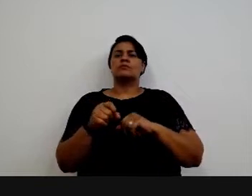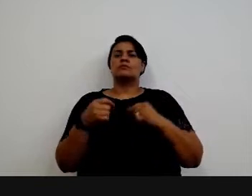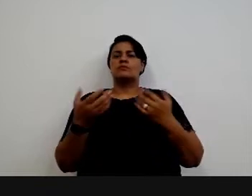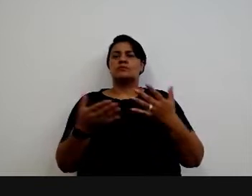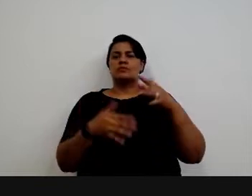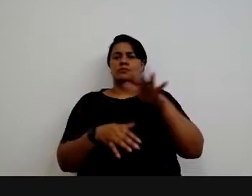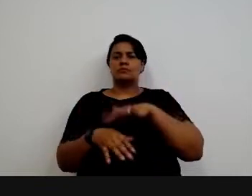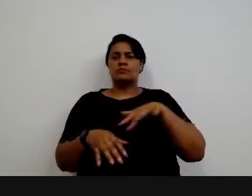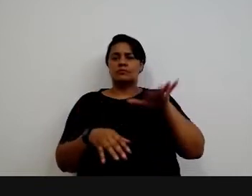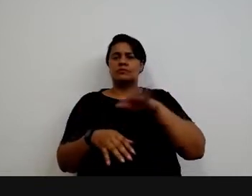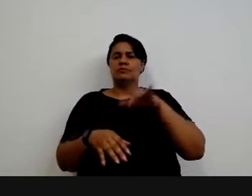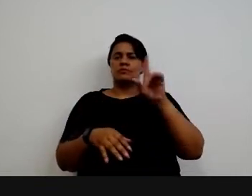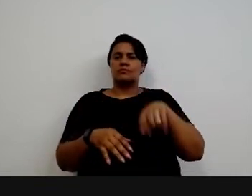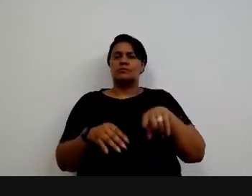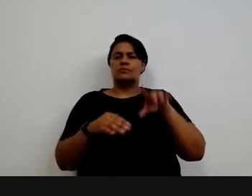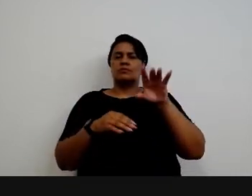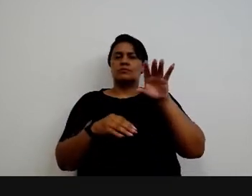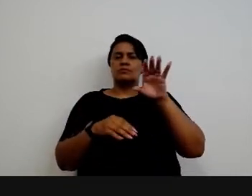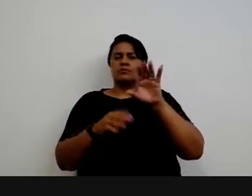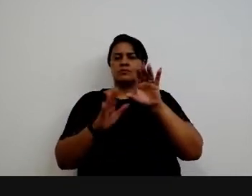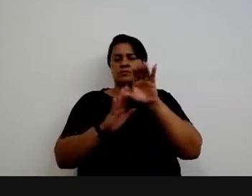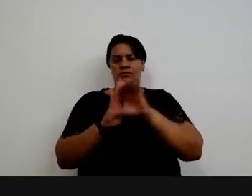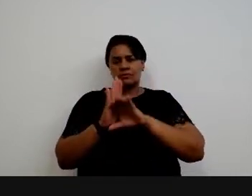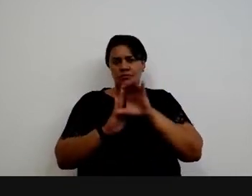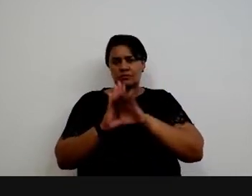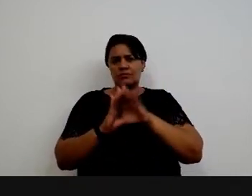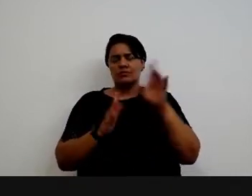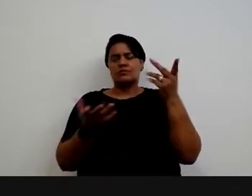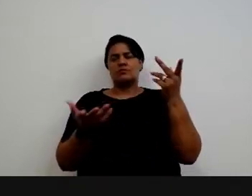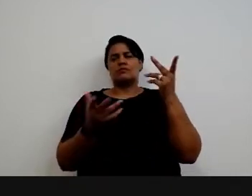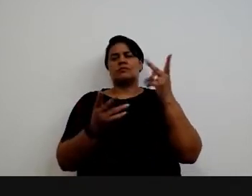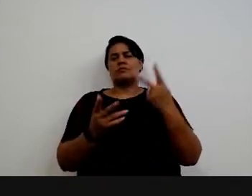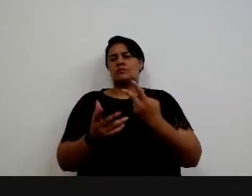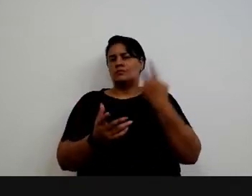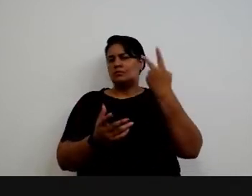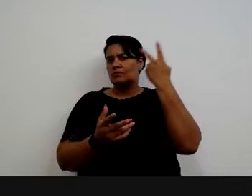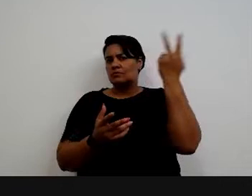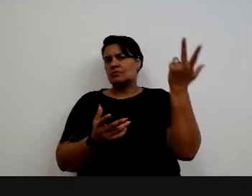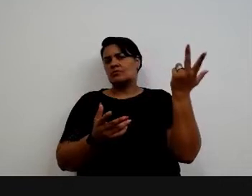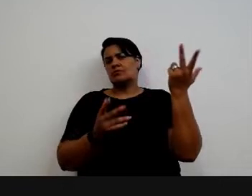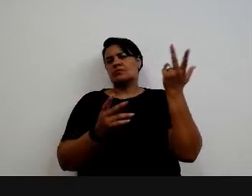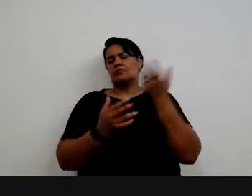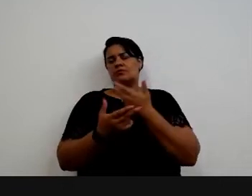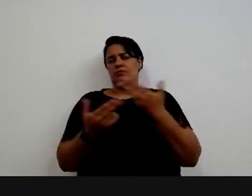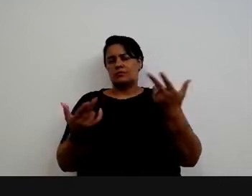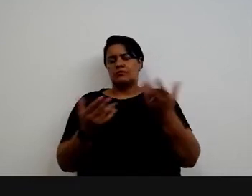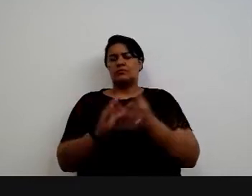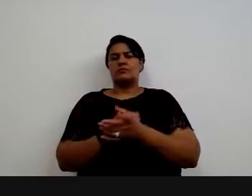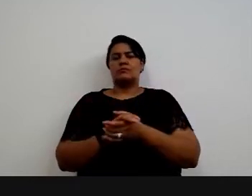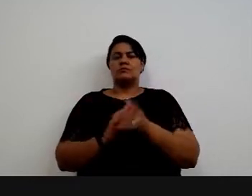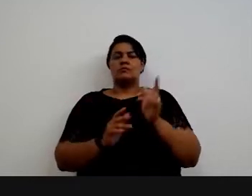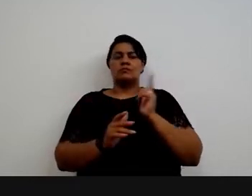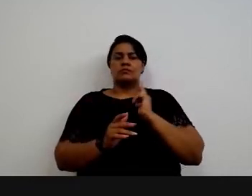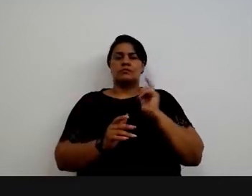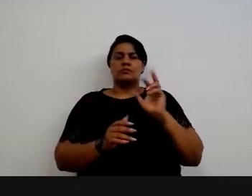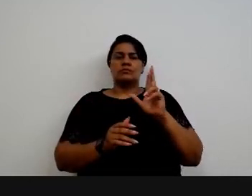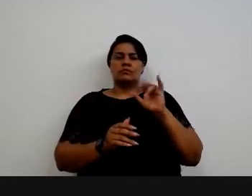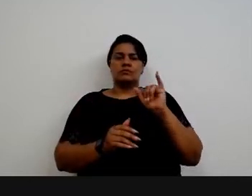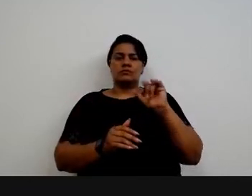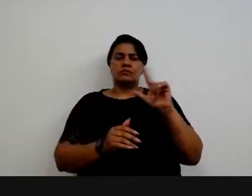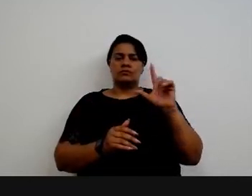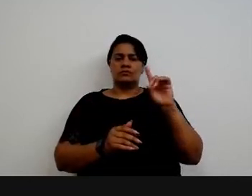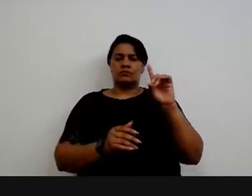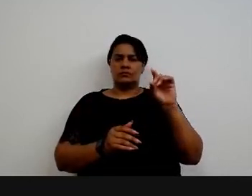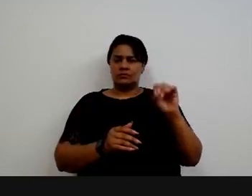em nível de conceitos, em nível de práticas e em nível de valores. Quer dizer, você tem aí o Rildo, né, que fala